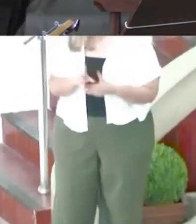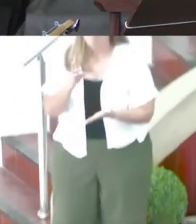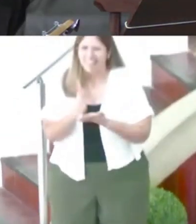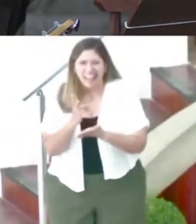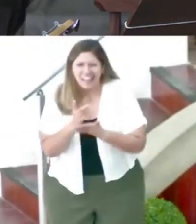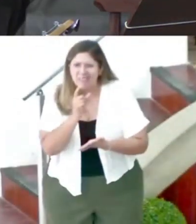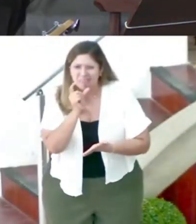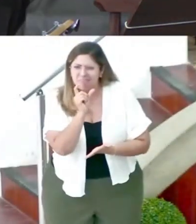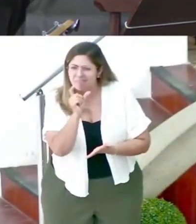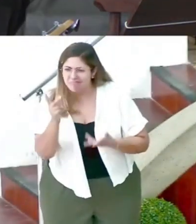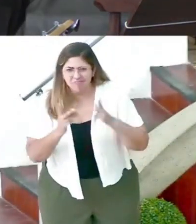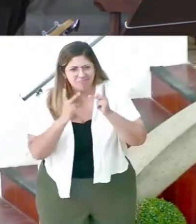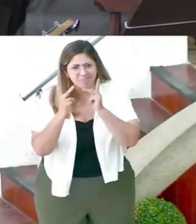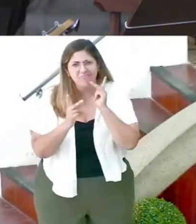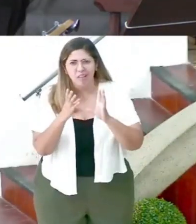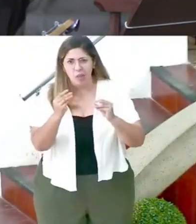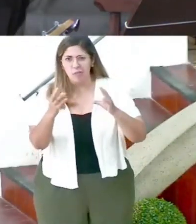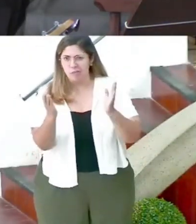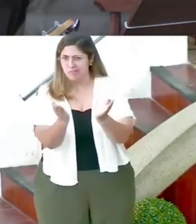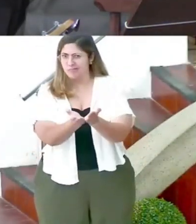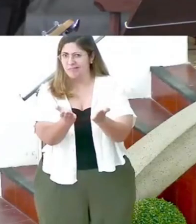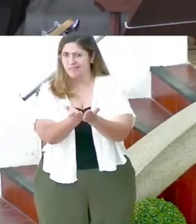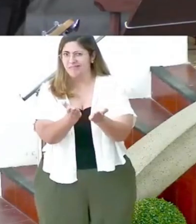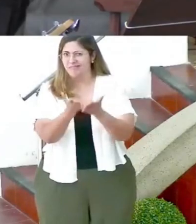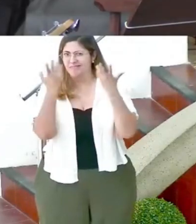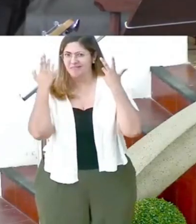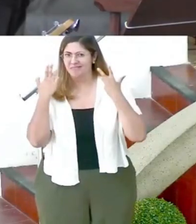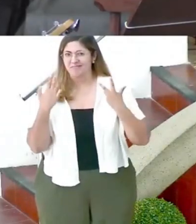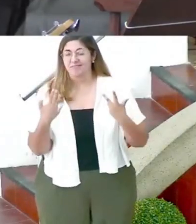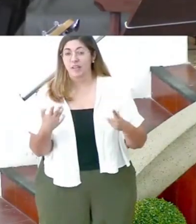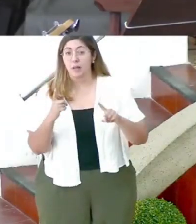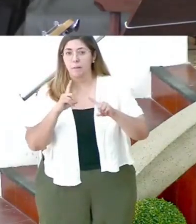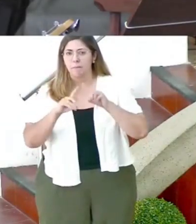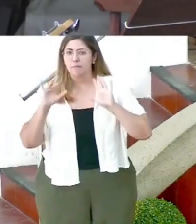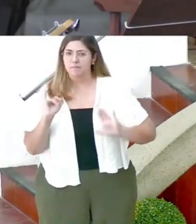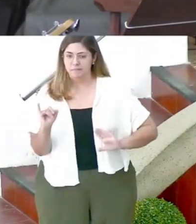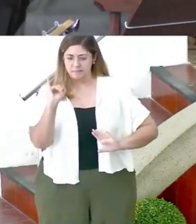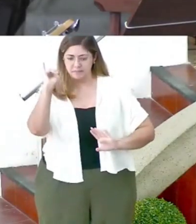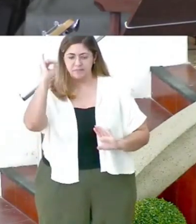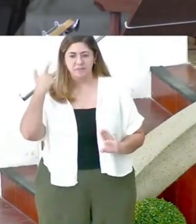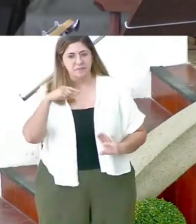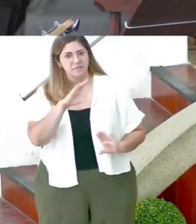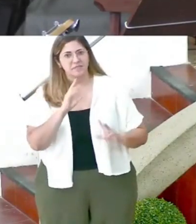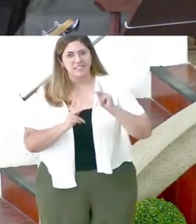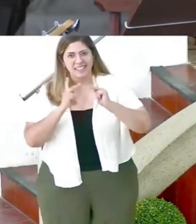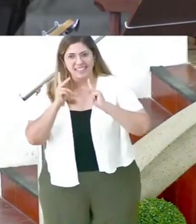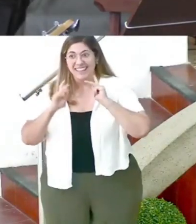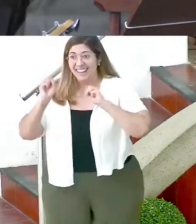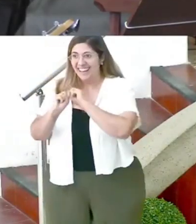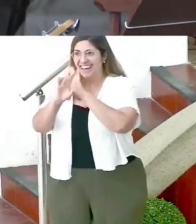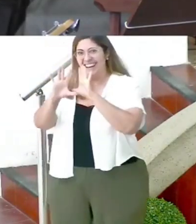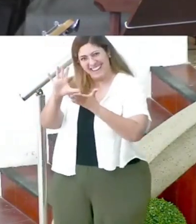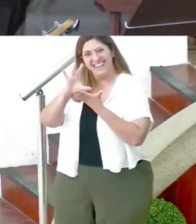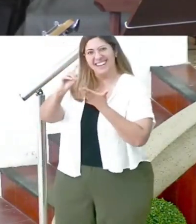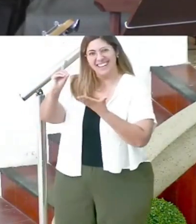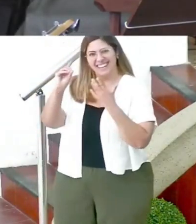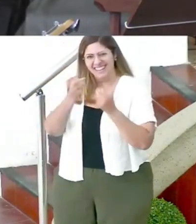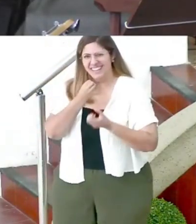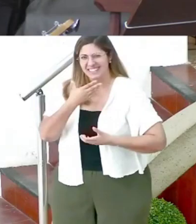ouve, glória a Deus. E é interessante mesmo, é importante mesmo a gente falar glória a Deus.